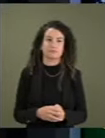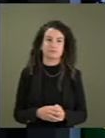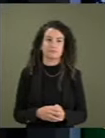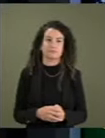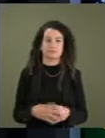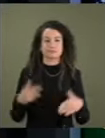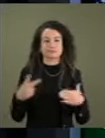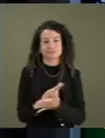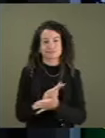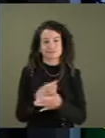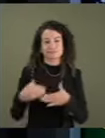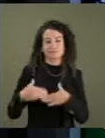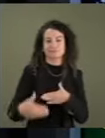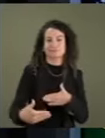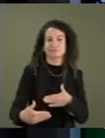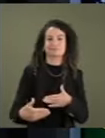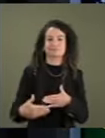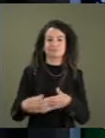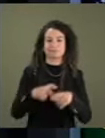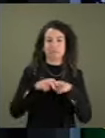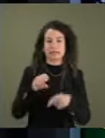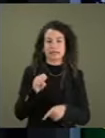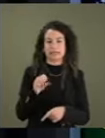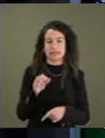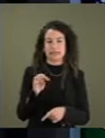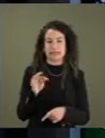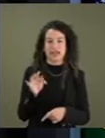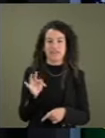travada por um STF politiqueiro,